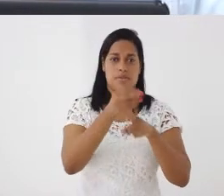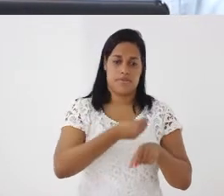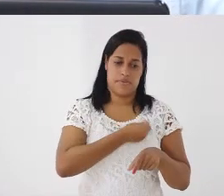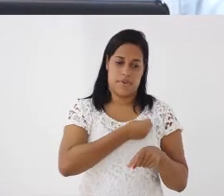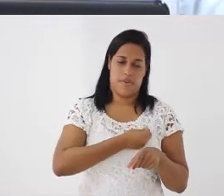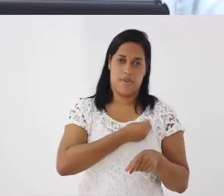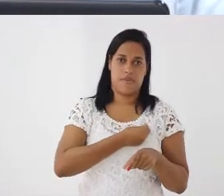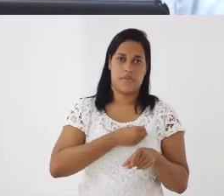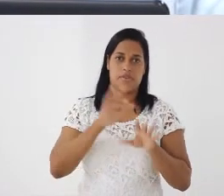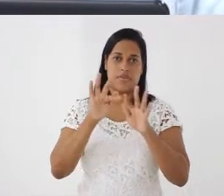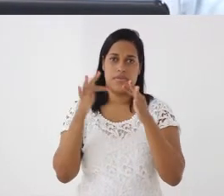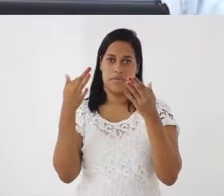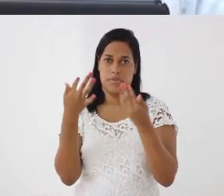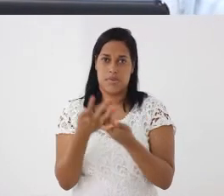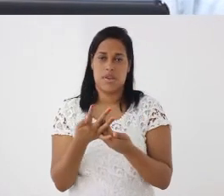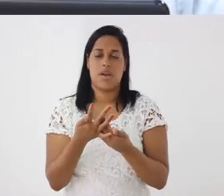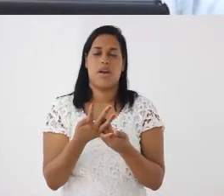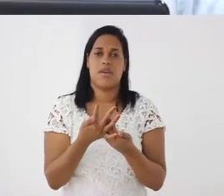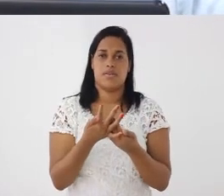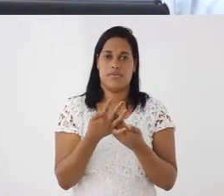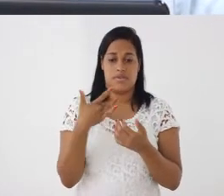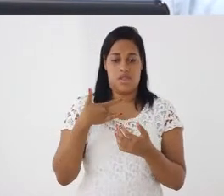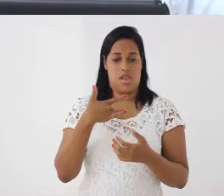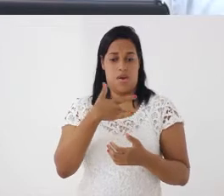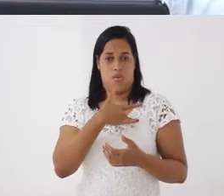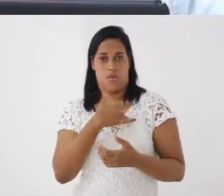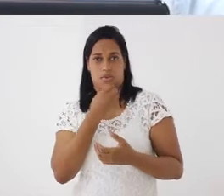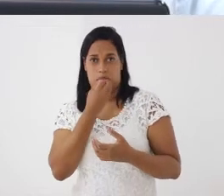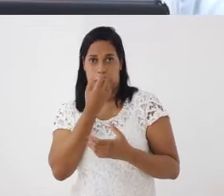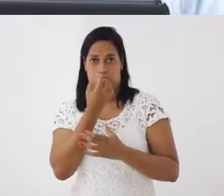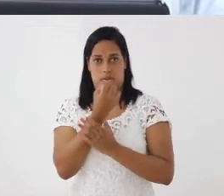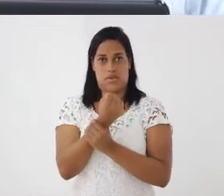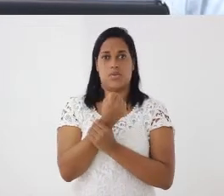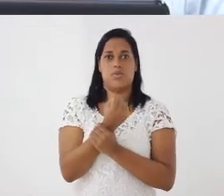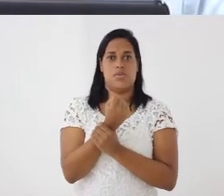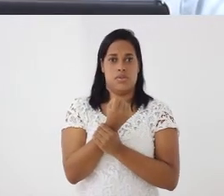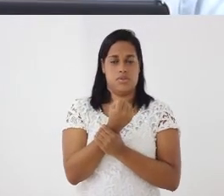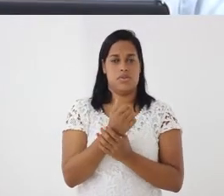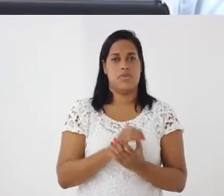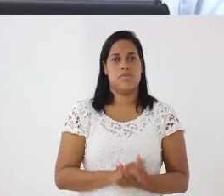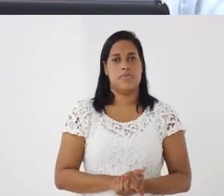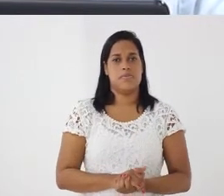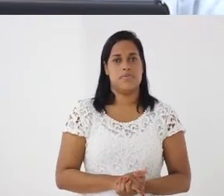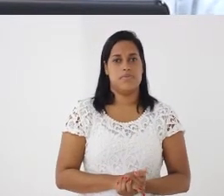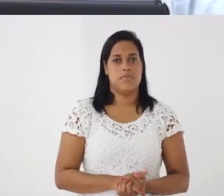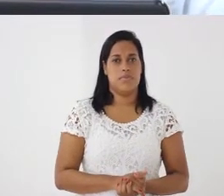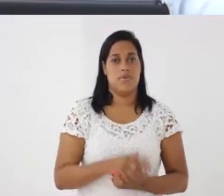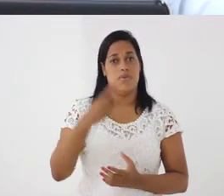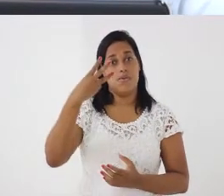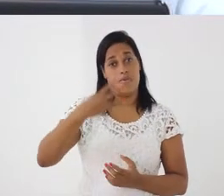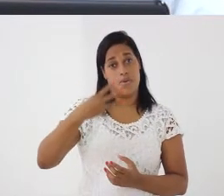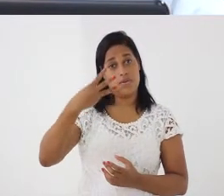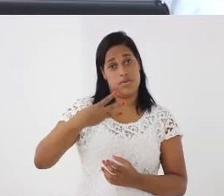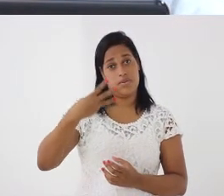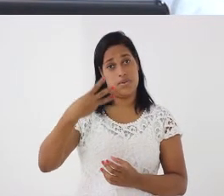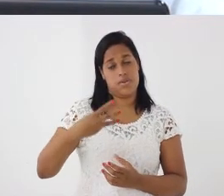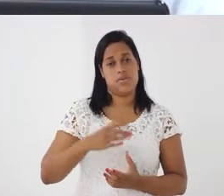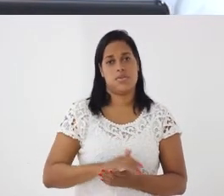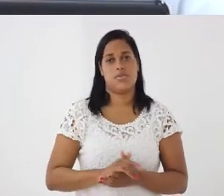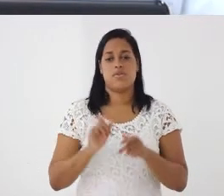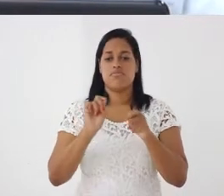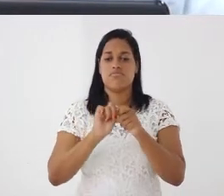pessoal e familiar dos funcionários, assegurar saúde, bem-estar e segurança aos funcionários. Terceiro